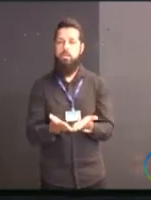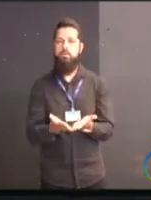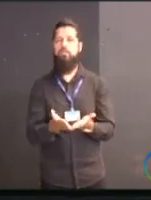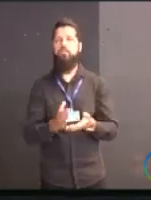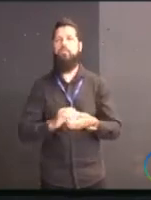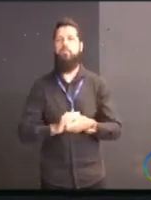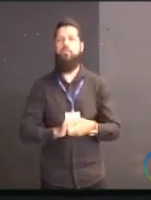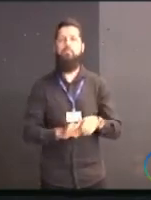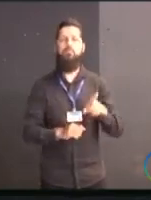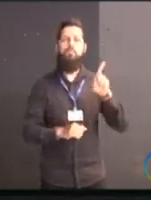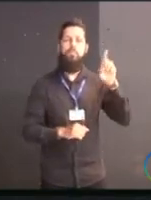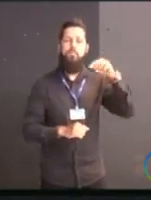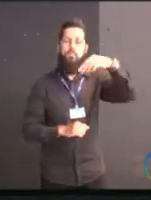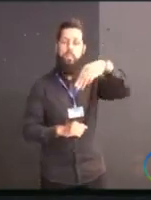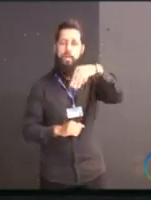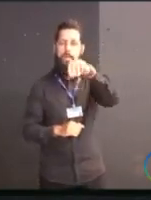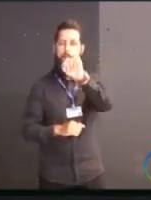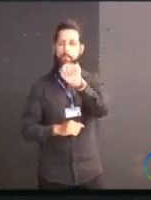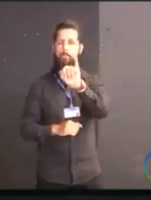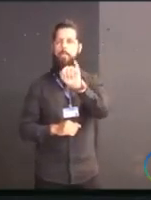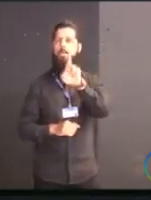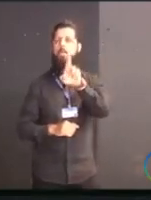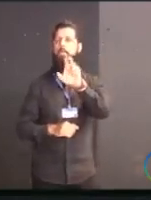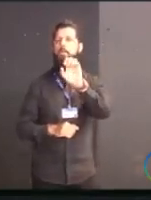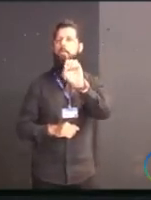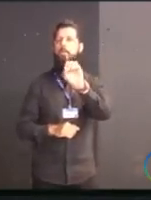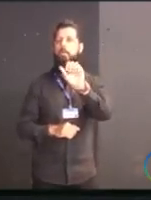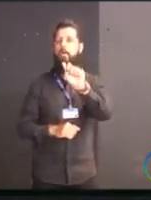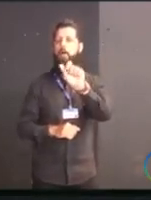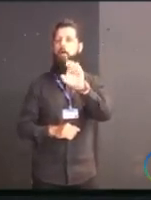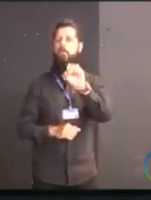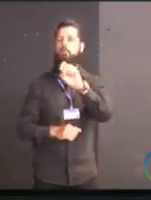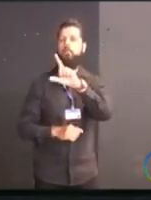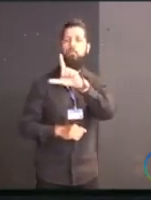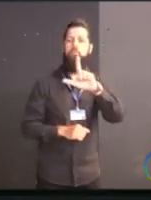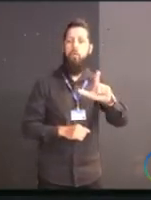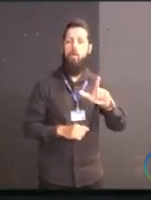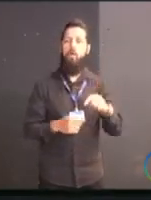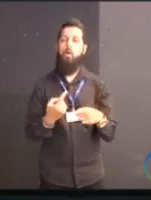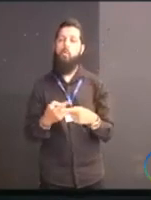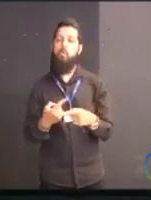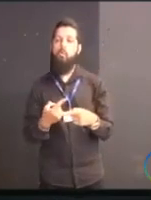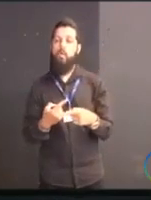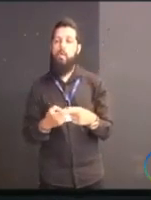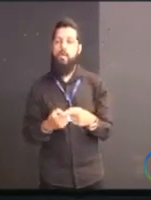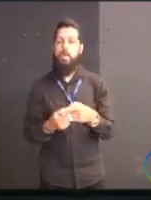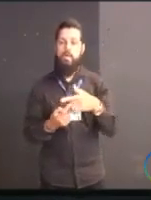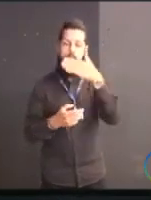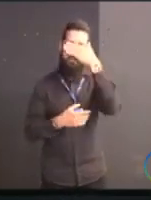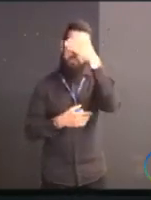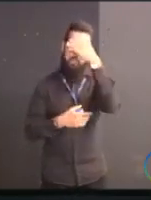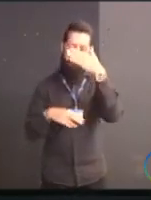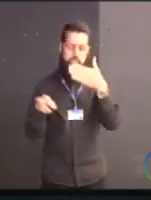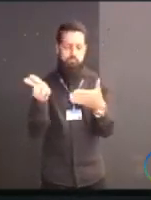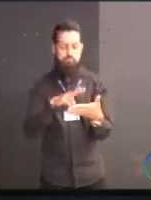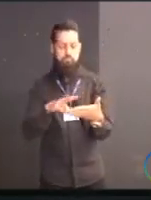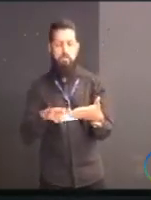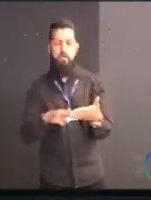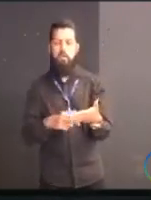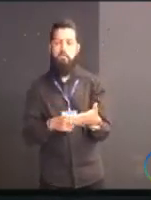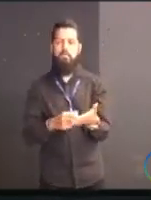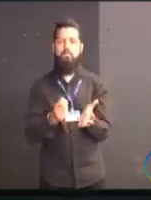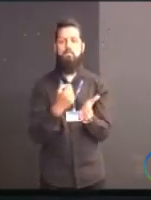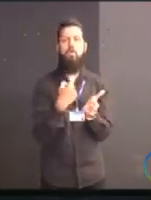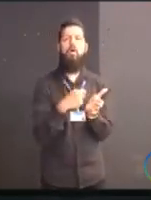Mirassol, interior de São Paulo, que Chico não somente revisou, endossou e distribuiu autografado